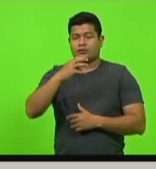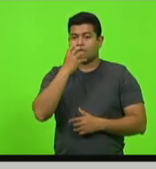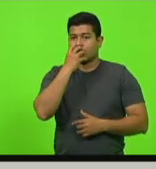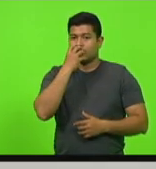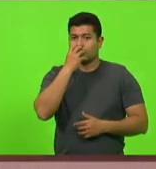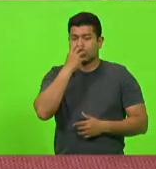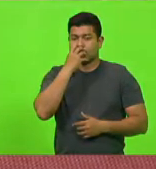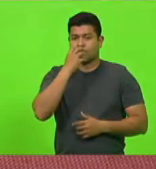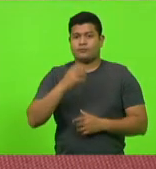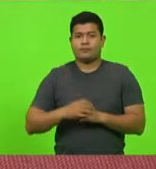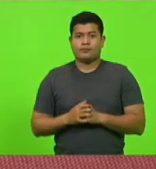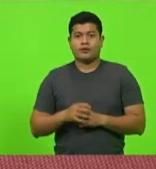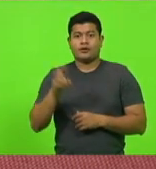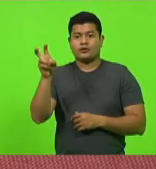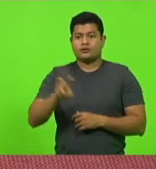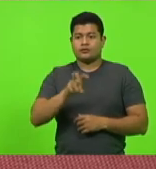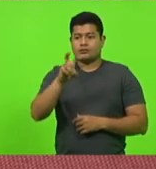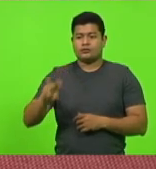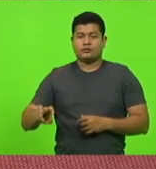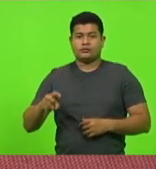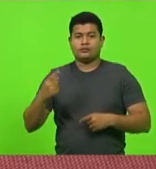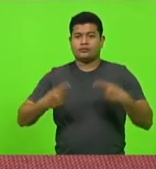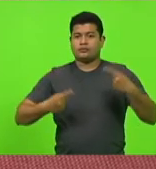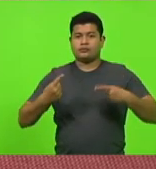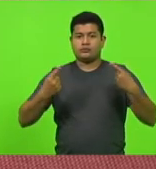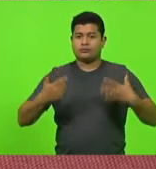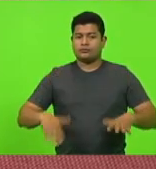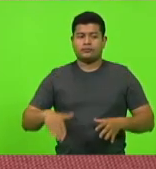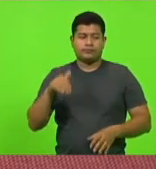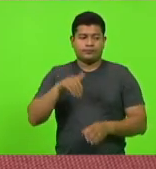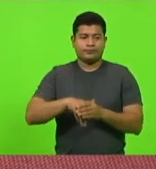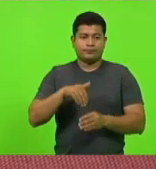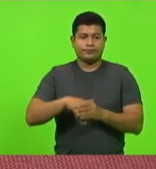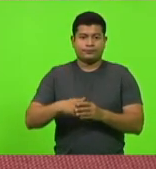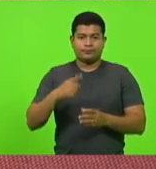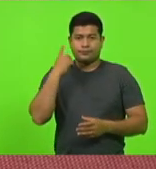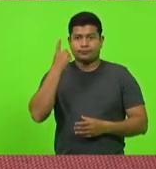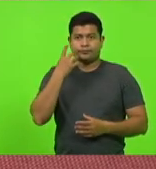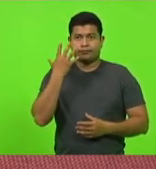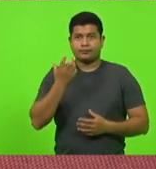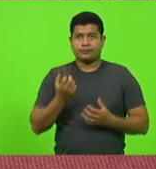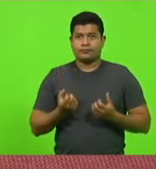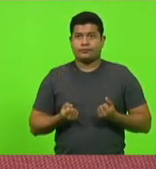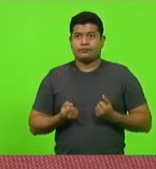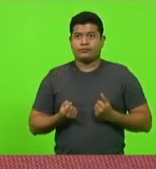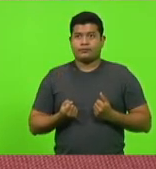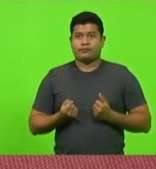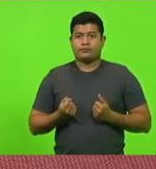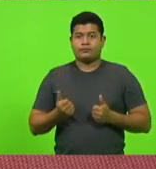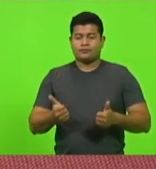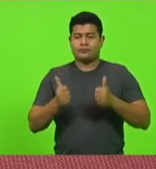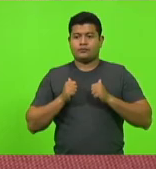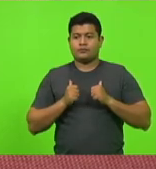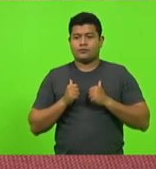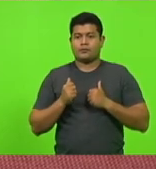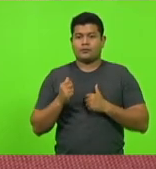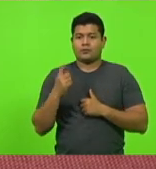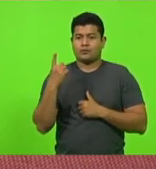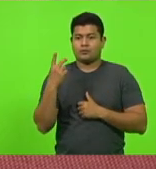Em discussão. Não havendo quem queira discutir, em votação. Me abstenho de votar, senhor presidente. Com a abstenção do